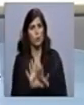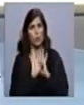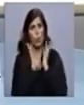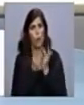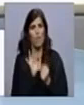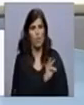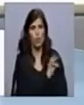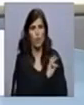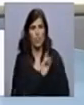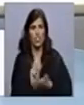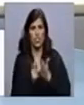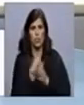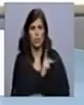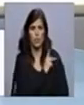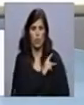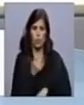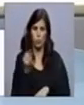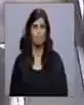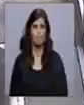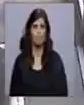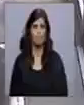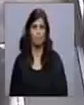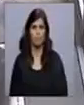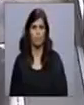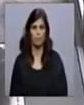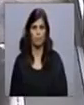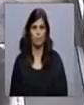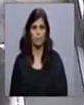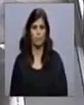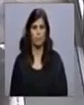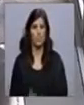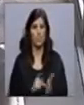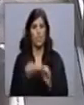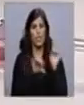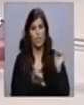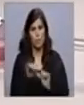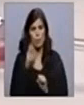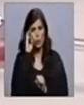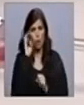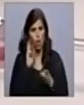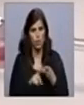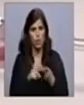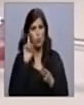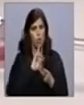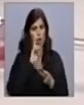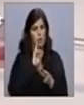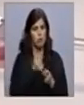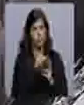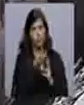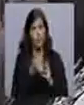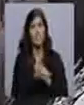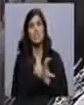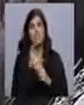Faculdade de Engenharia da Universidade do Porto. Chemical engineering, bioengineering, mulheres e a